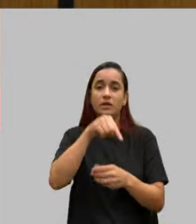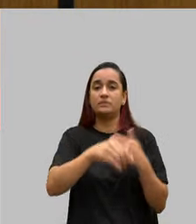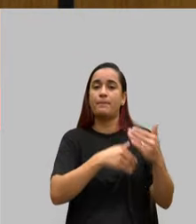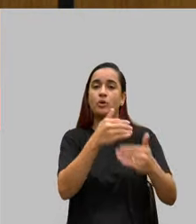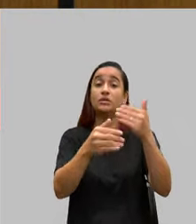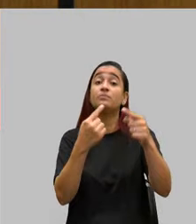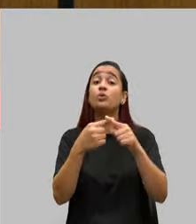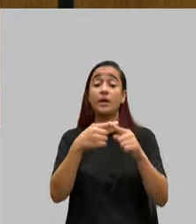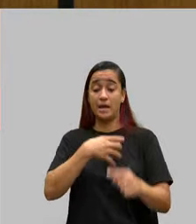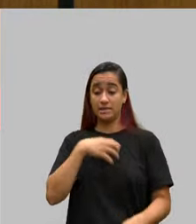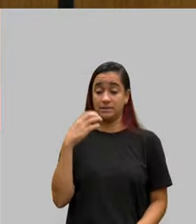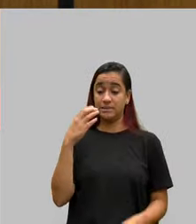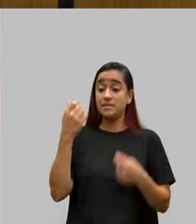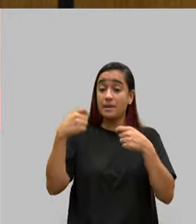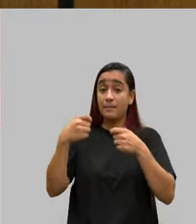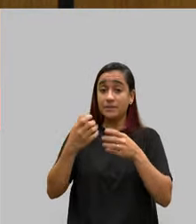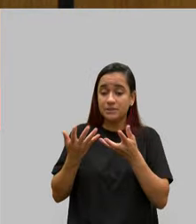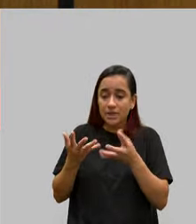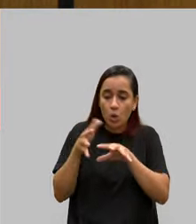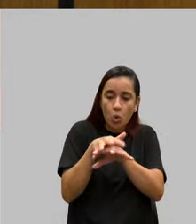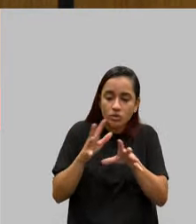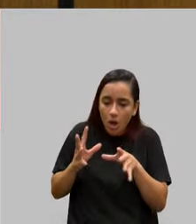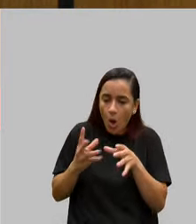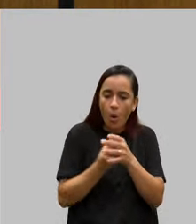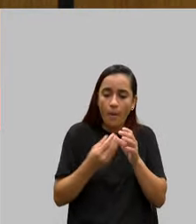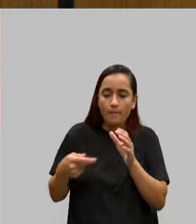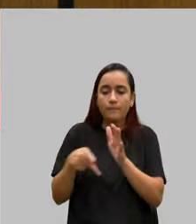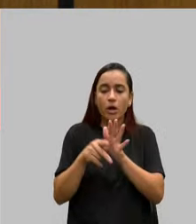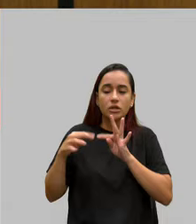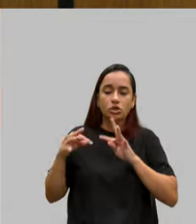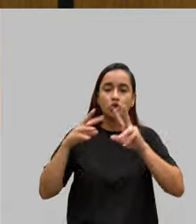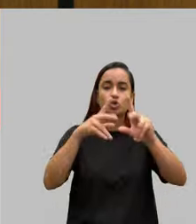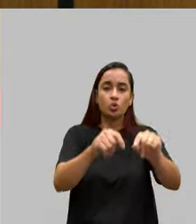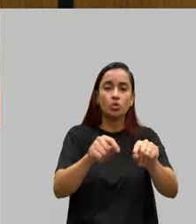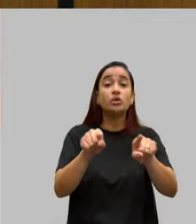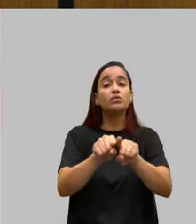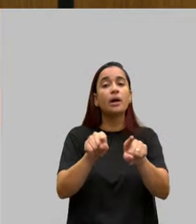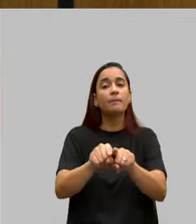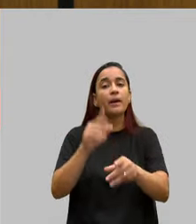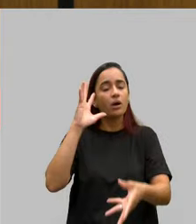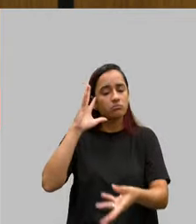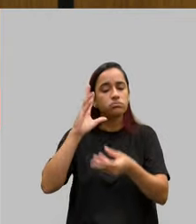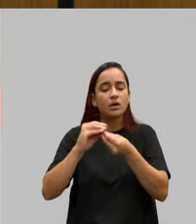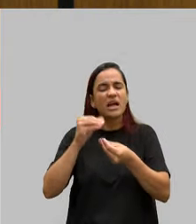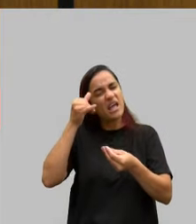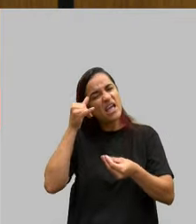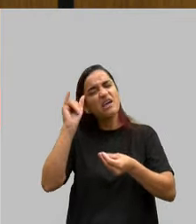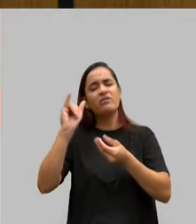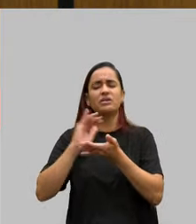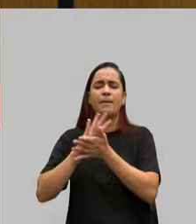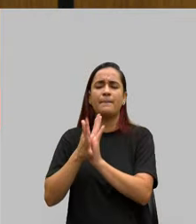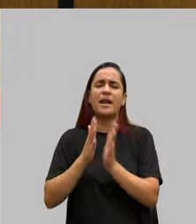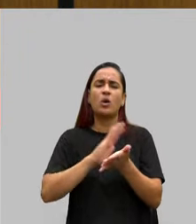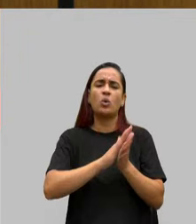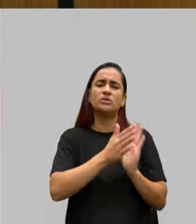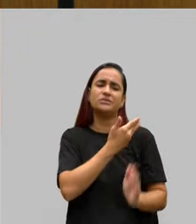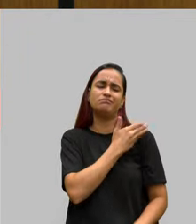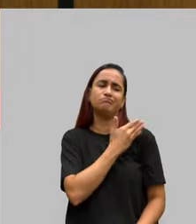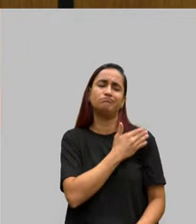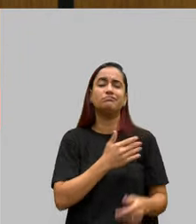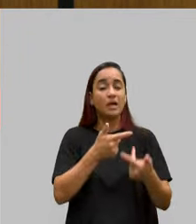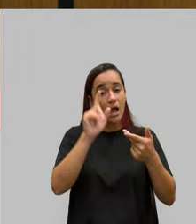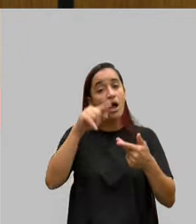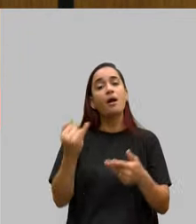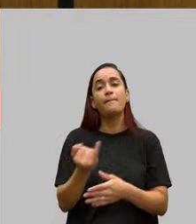ela precisa ser para todos e ela precisa como foi dito muito bem aqui livre de preconceitos isso é muito importante para que a gente possa